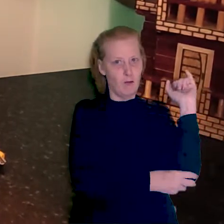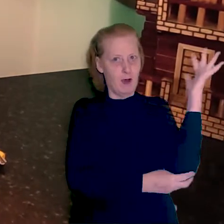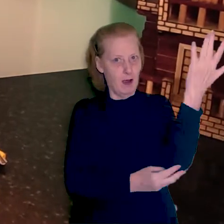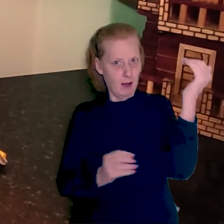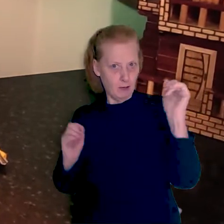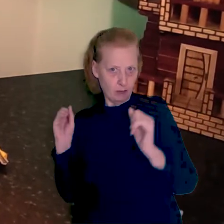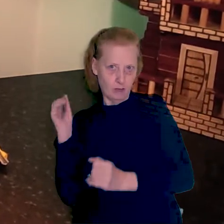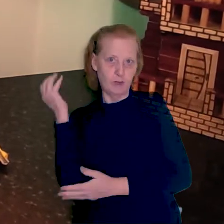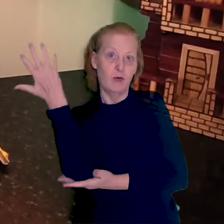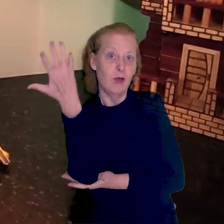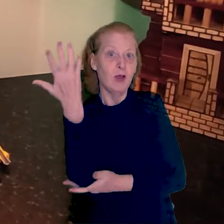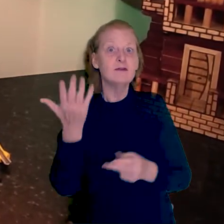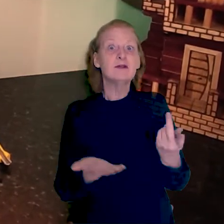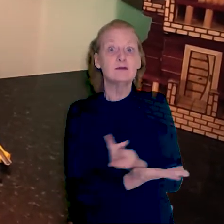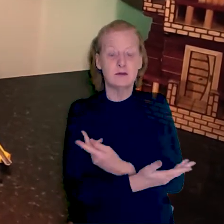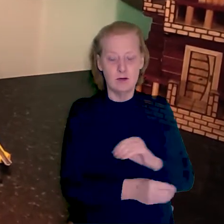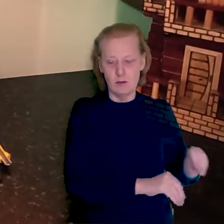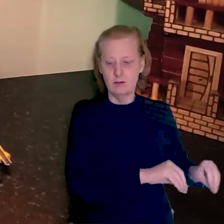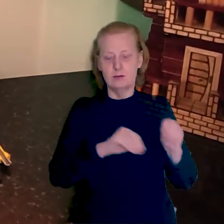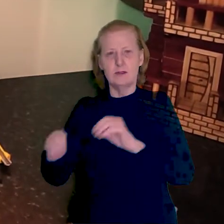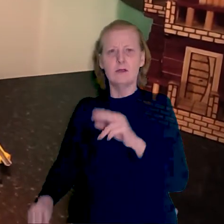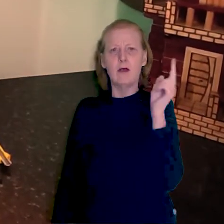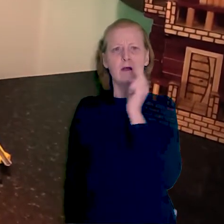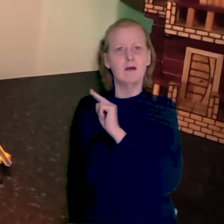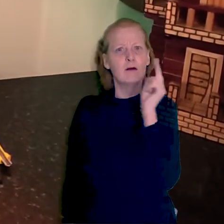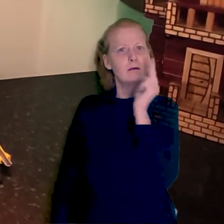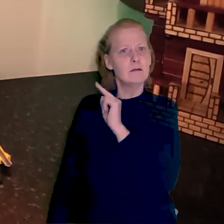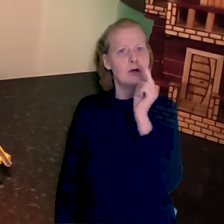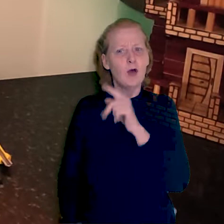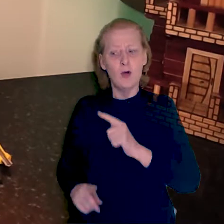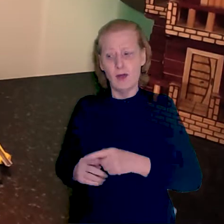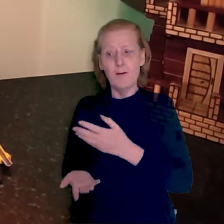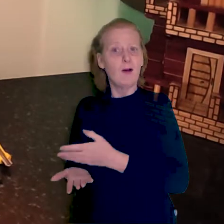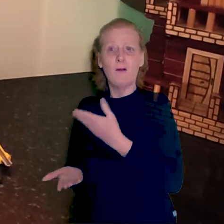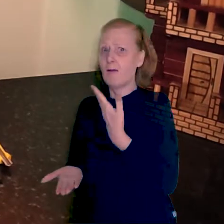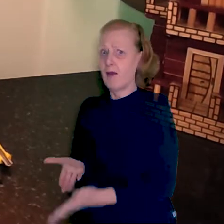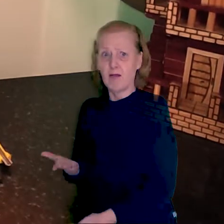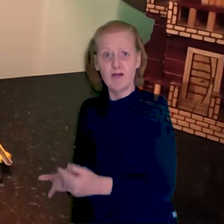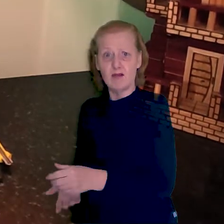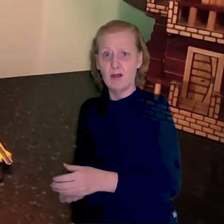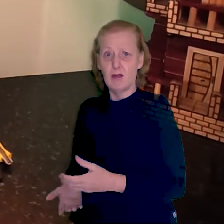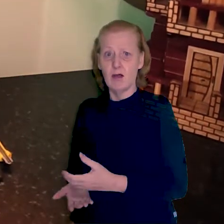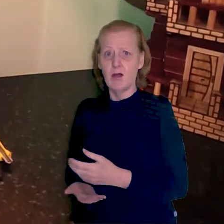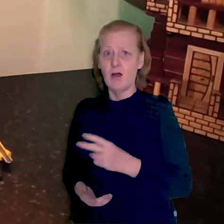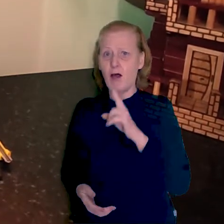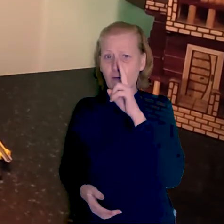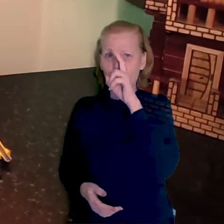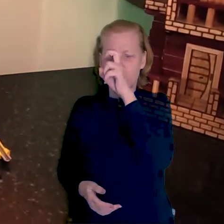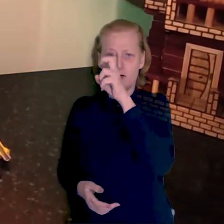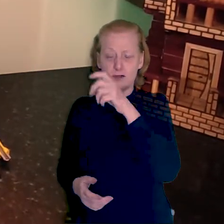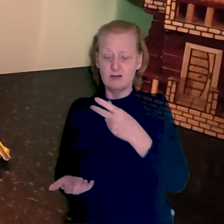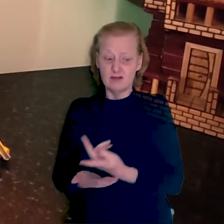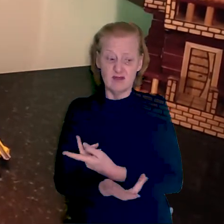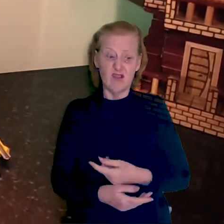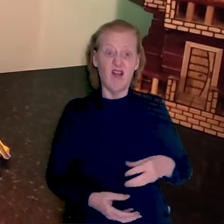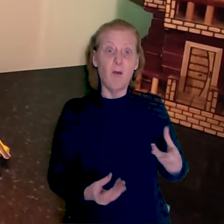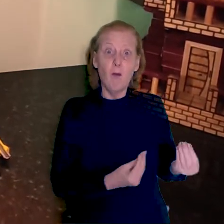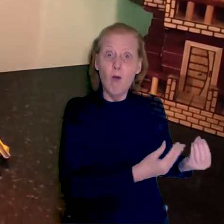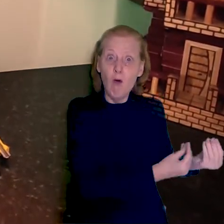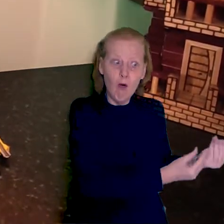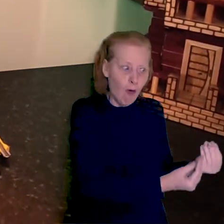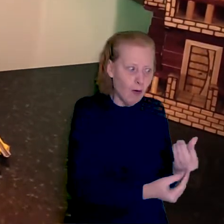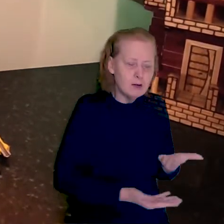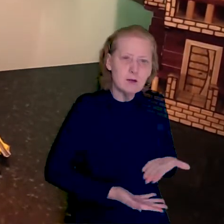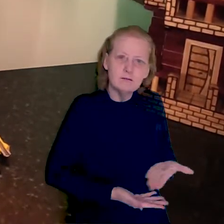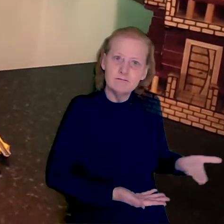transferência de emergencial para ela não perder a força aqui, como ela está cheia de larva já, para a gente